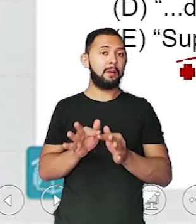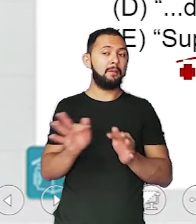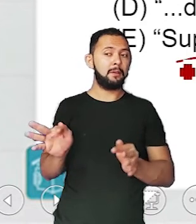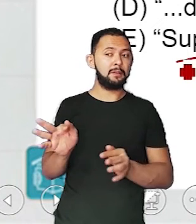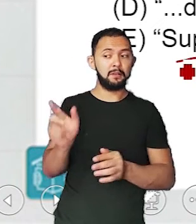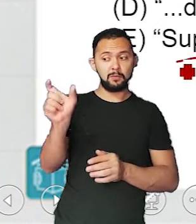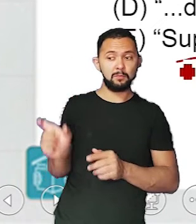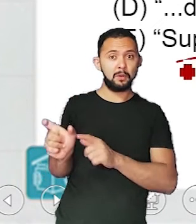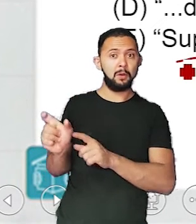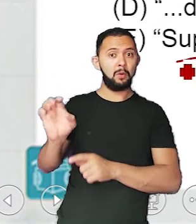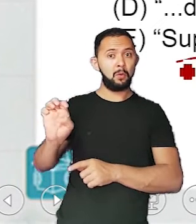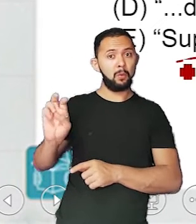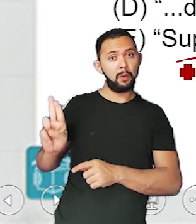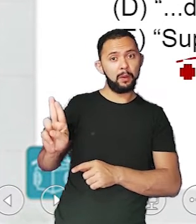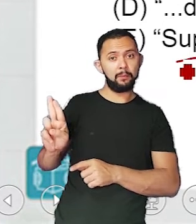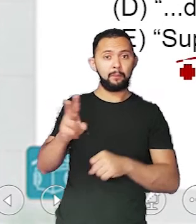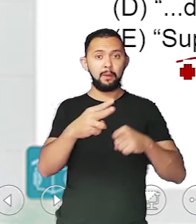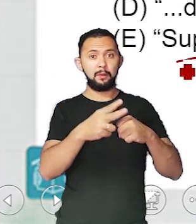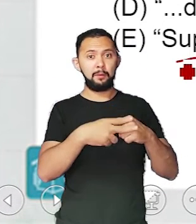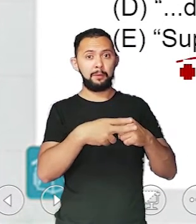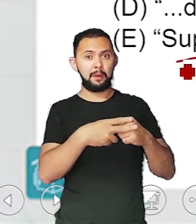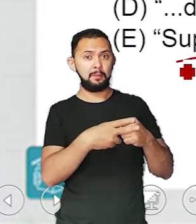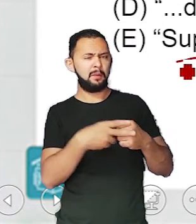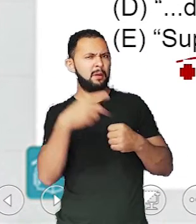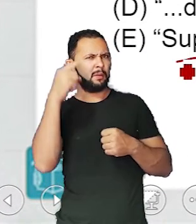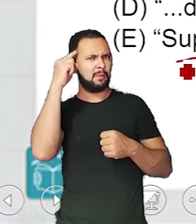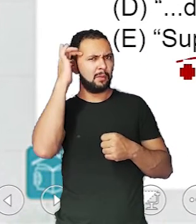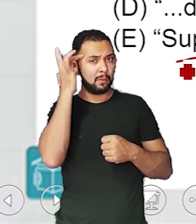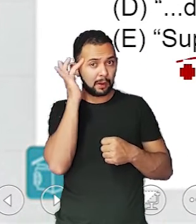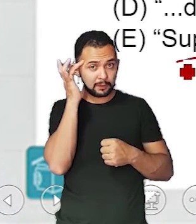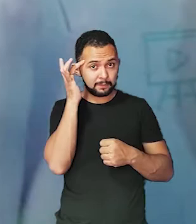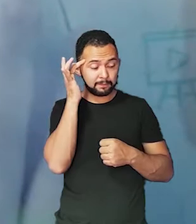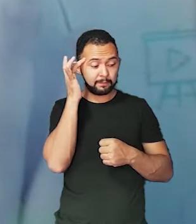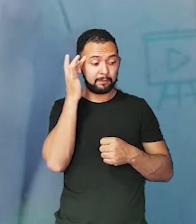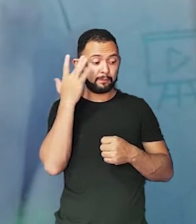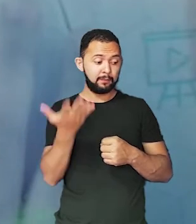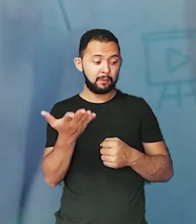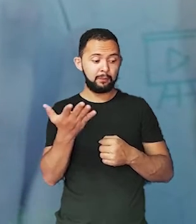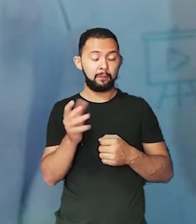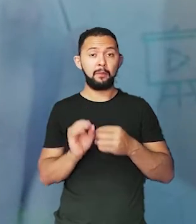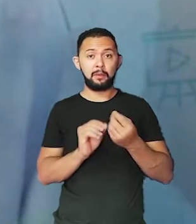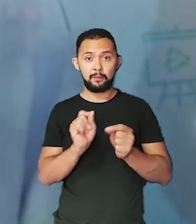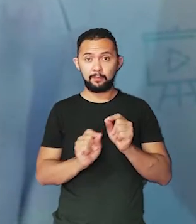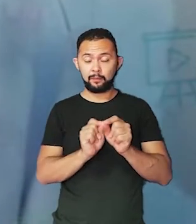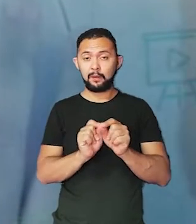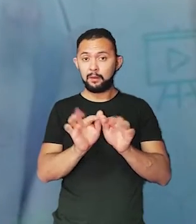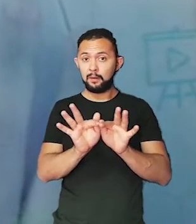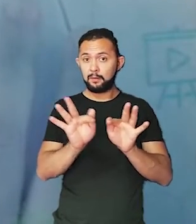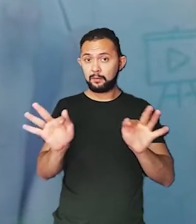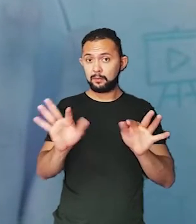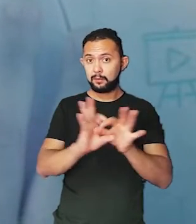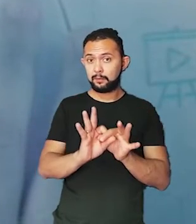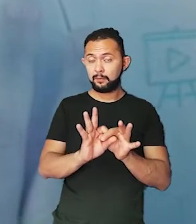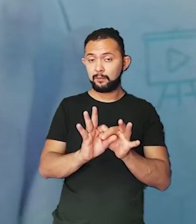um sujeito, eu, e o verbo supor, né? Suponho. E aí quem supõe alguma coisa, né? Seria uma oração